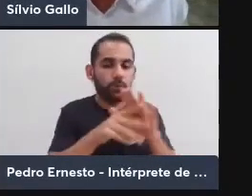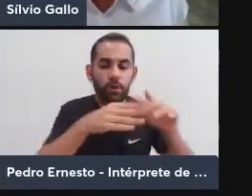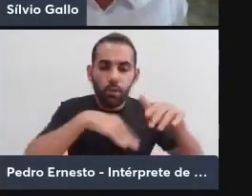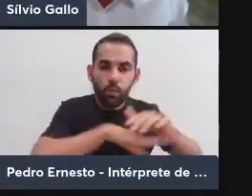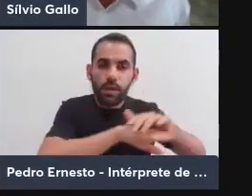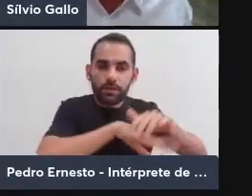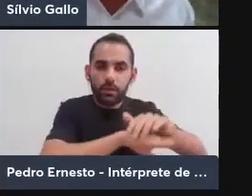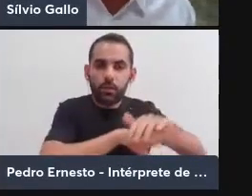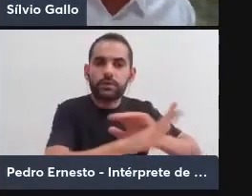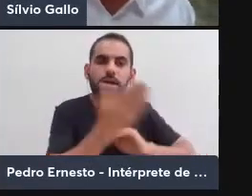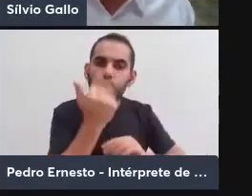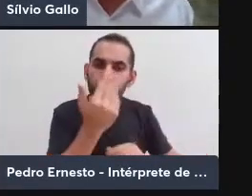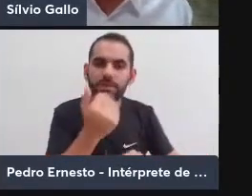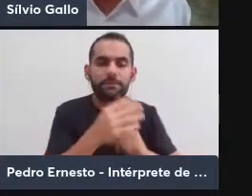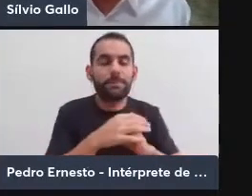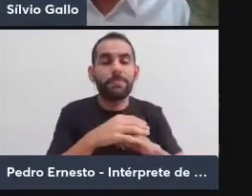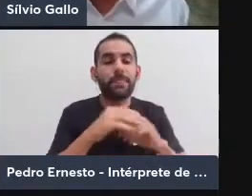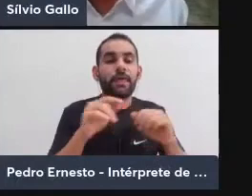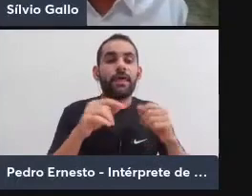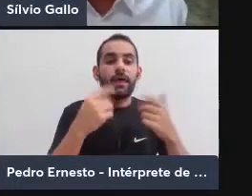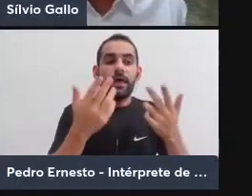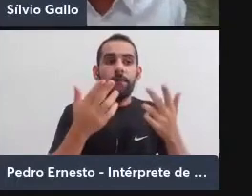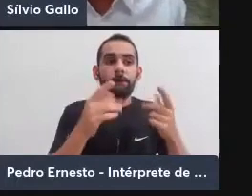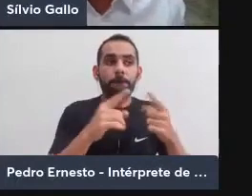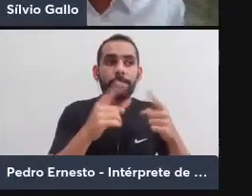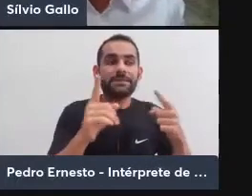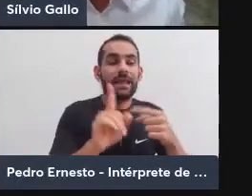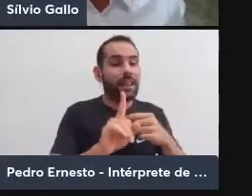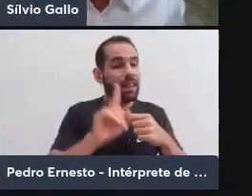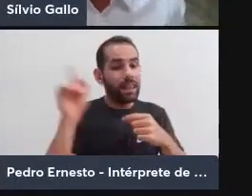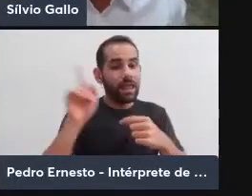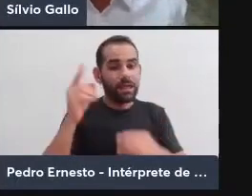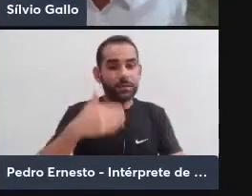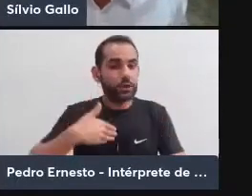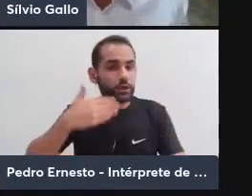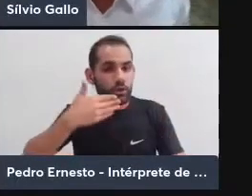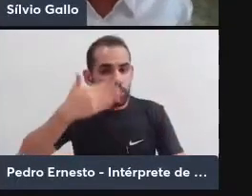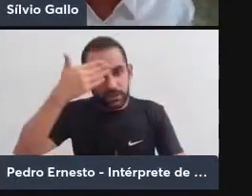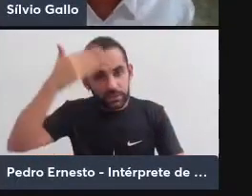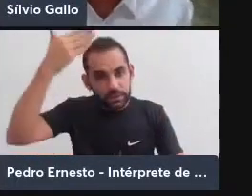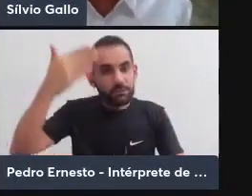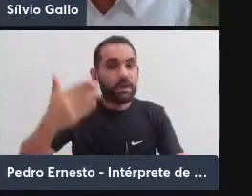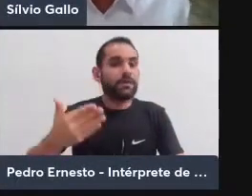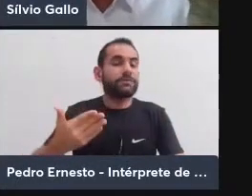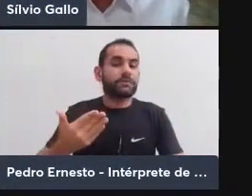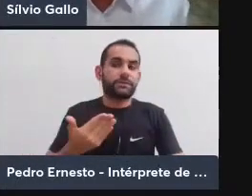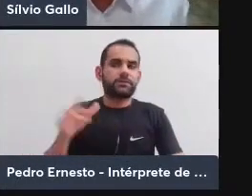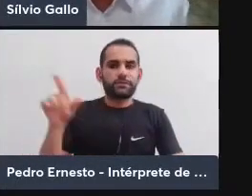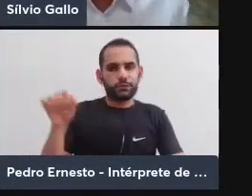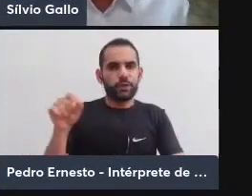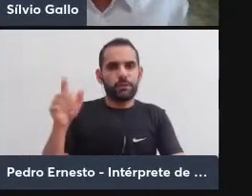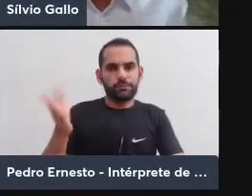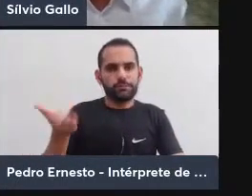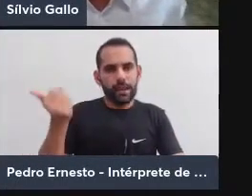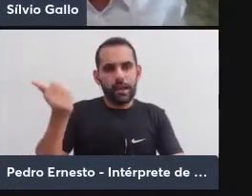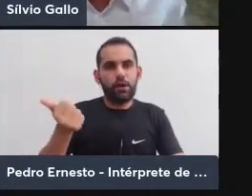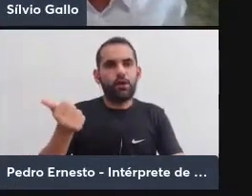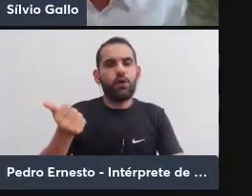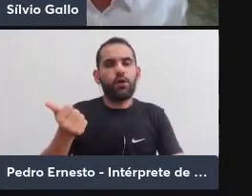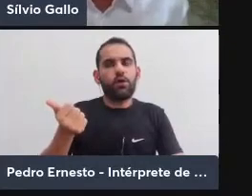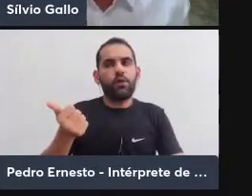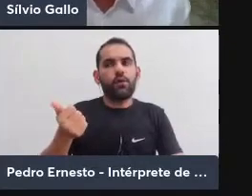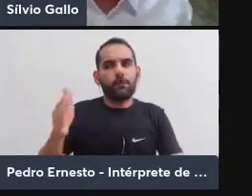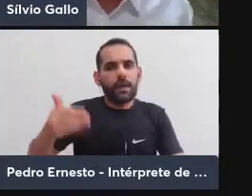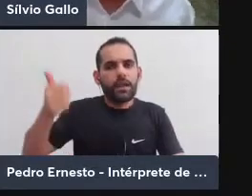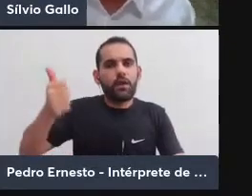alimentícios. E no caso lá do Oriente Médio, se optava pela agricultura pela produção de